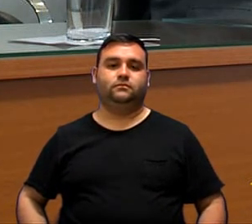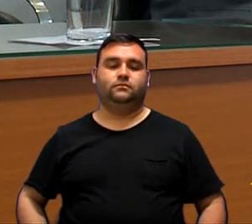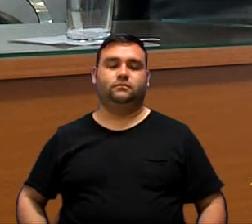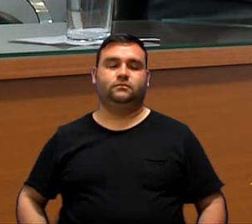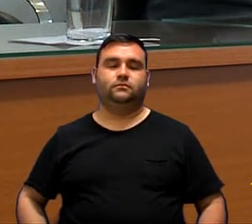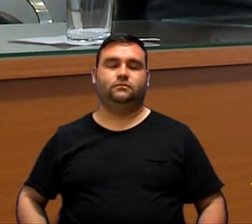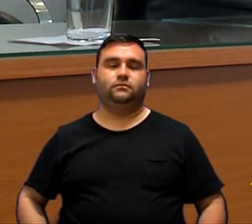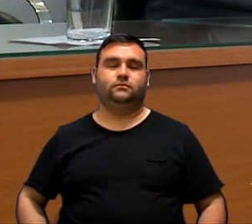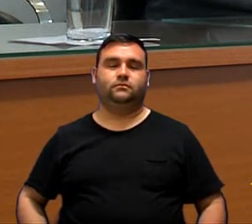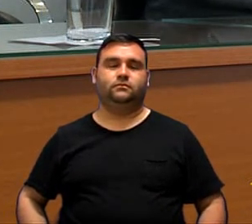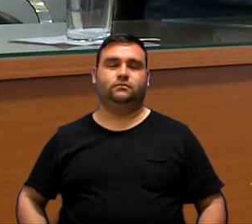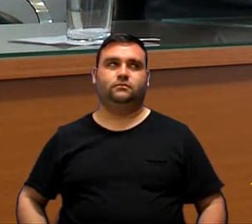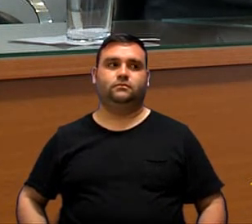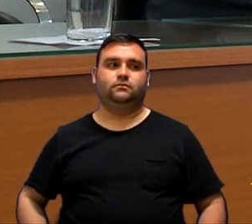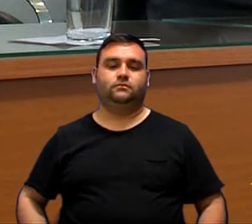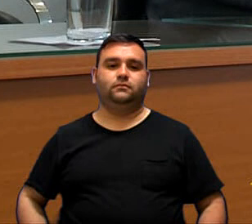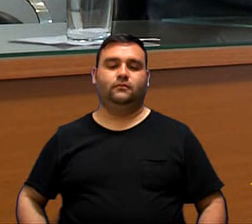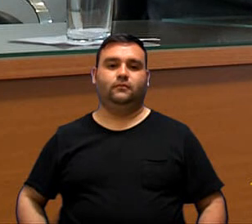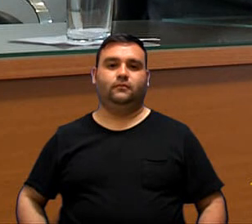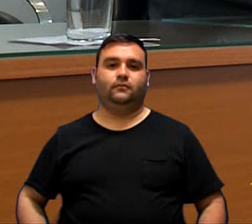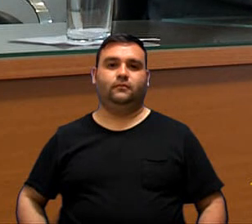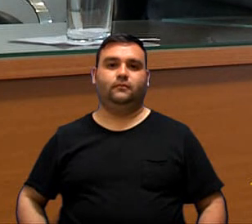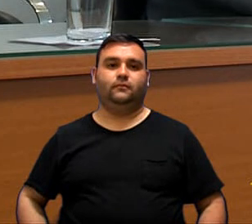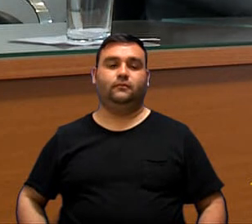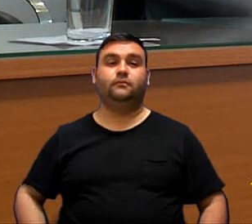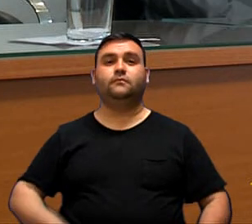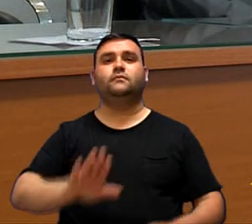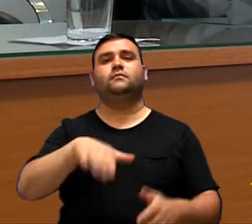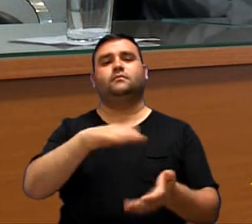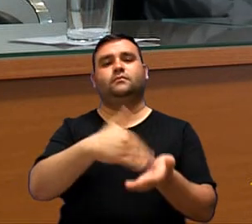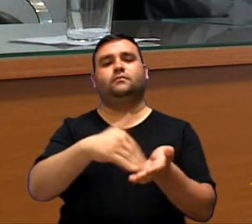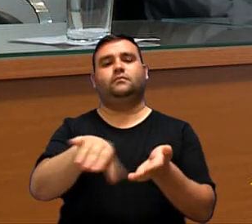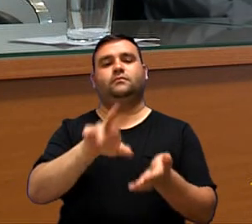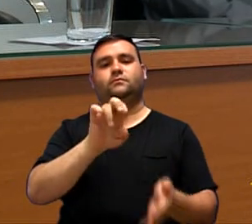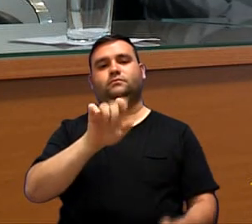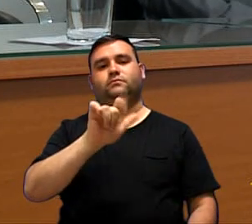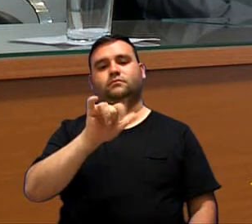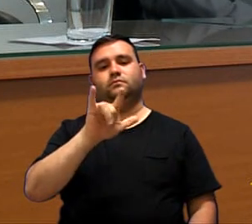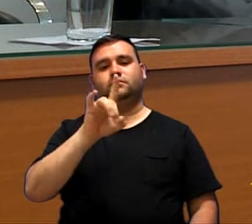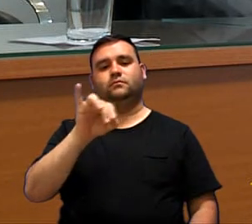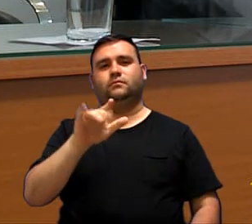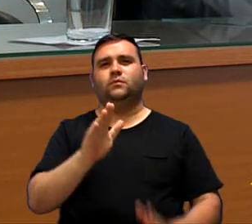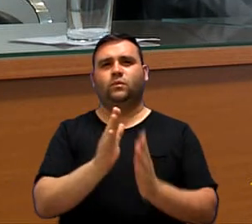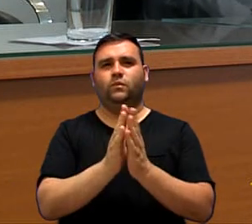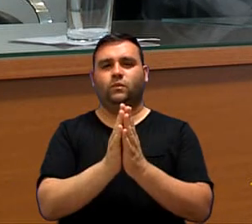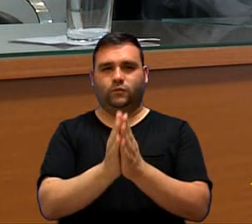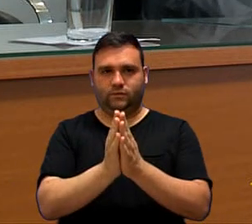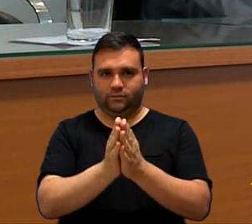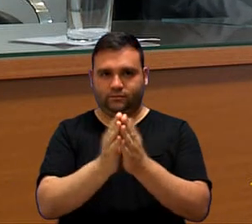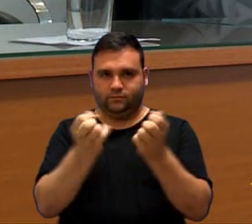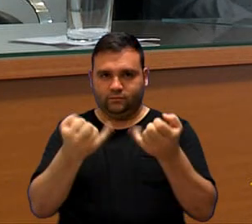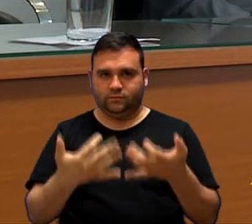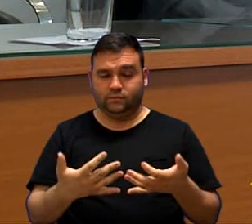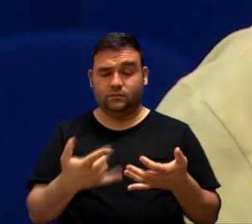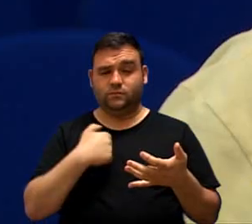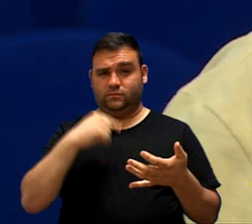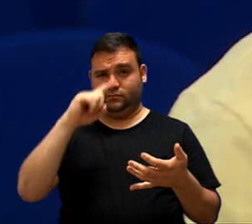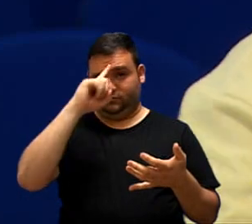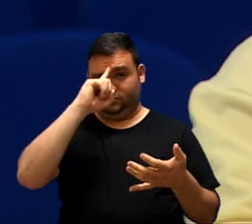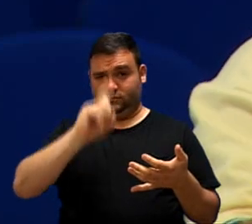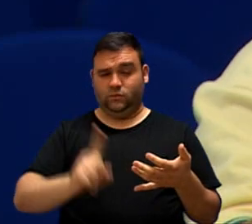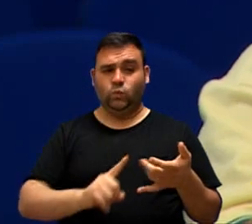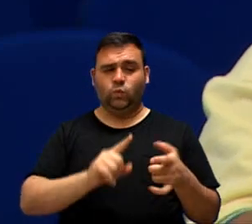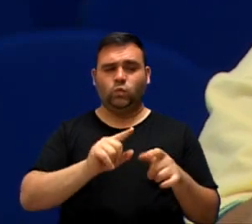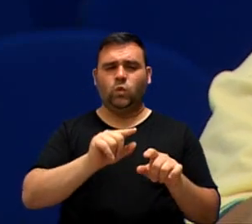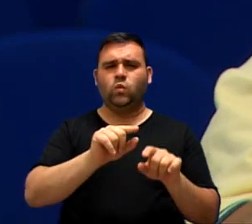O Maurício já mandou aí. Agora ajeita na altura. Secretário Regalado, por gentileza, eu não sei